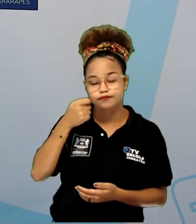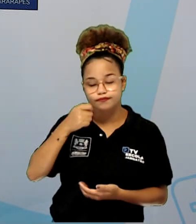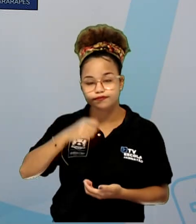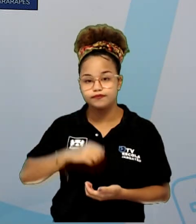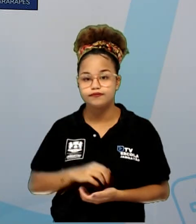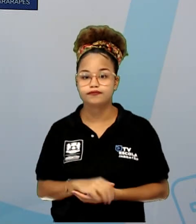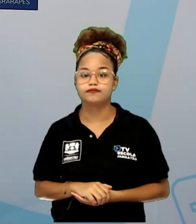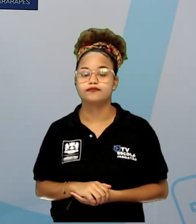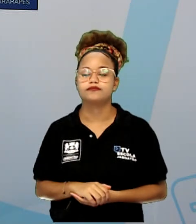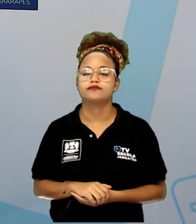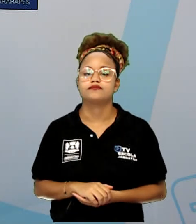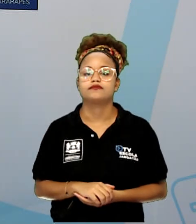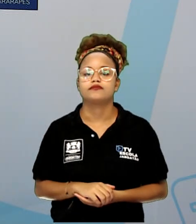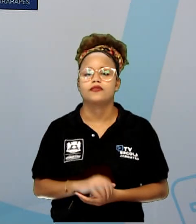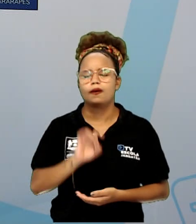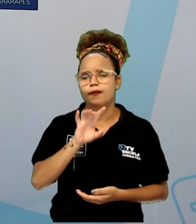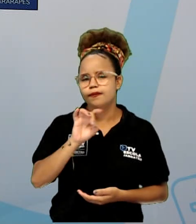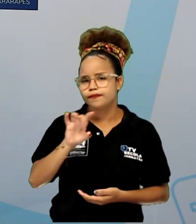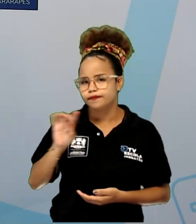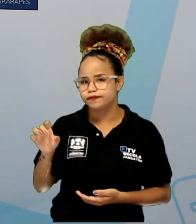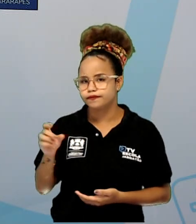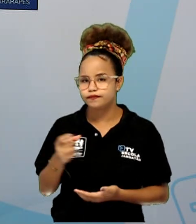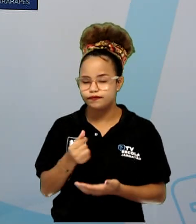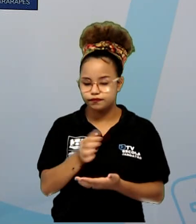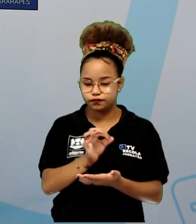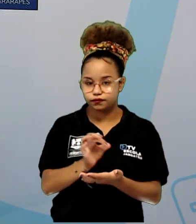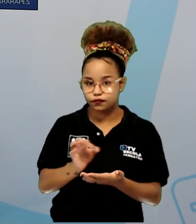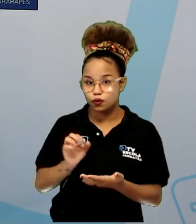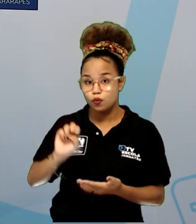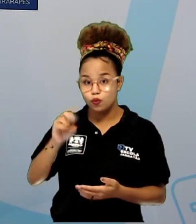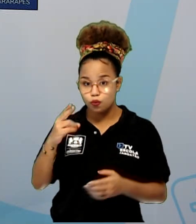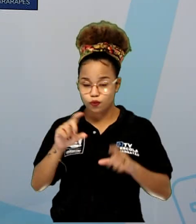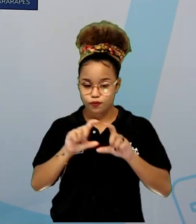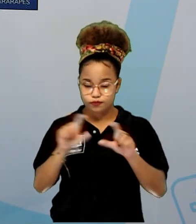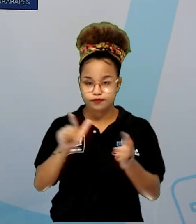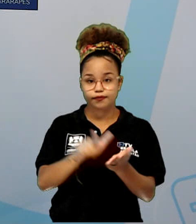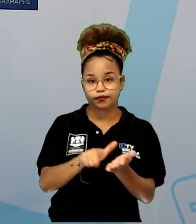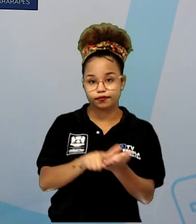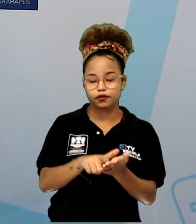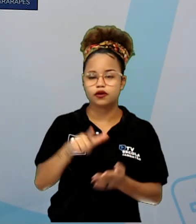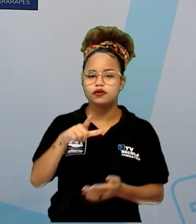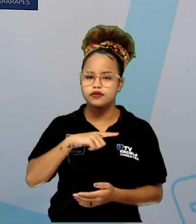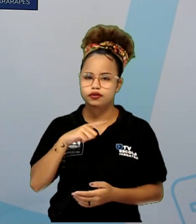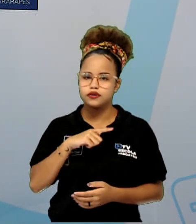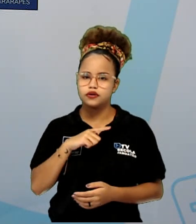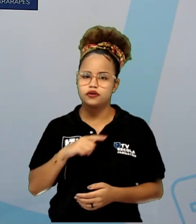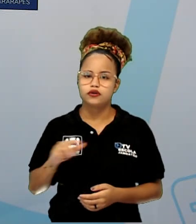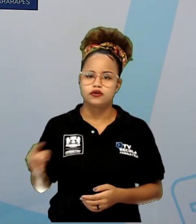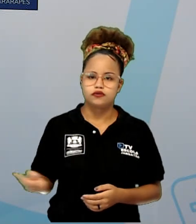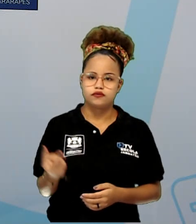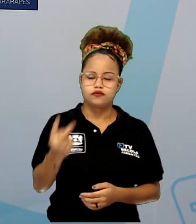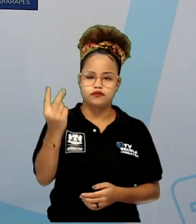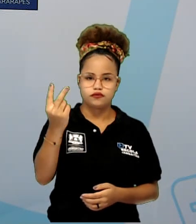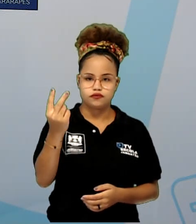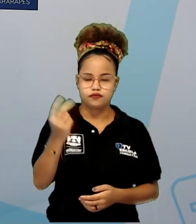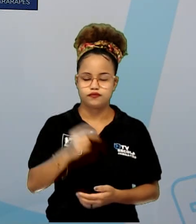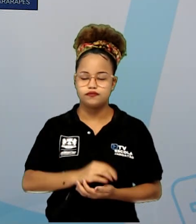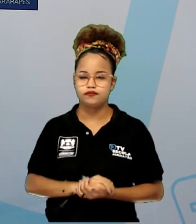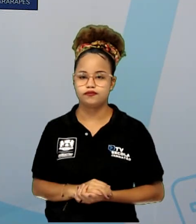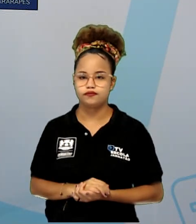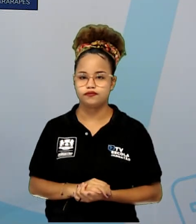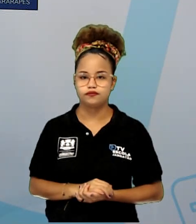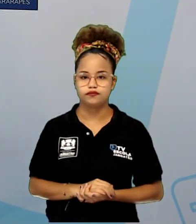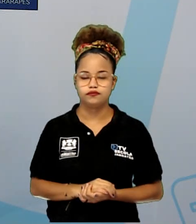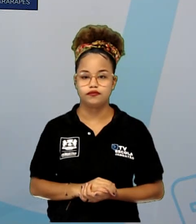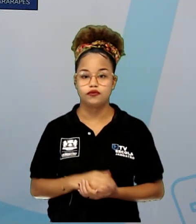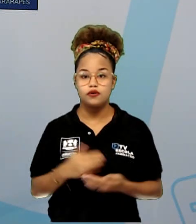Tá? Cada moeda ou cédula possui um valor determinado. Tá?